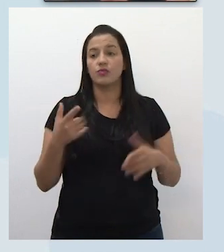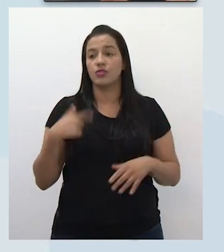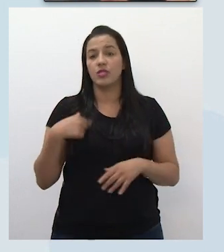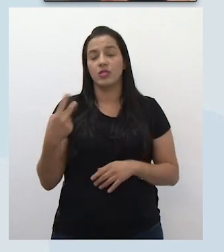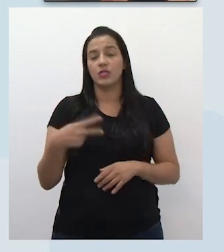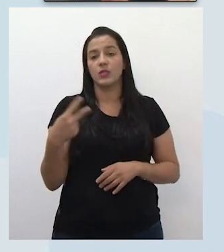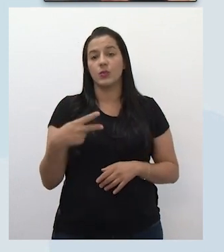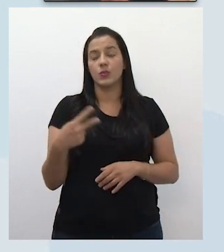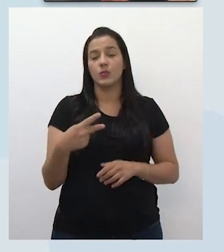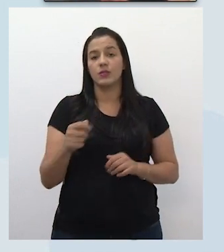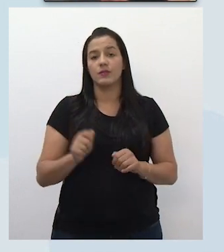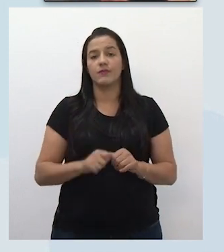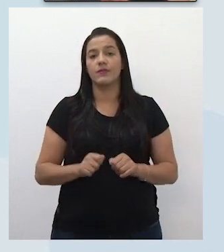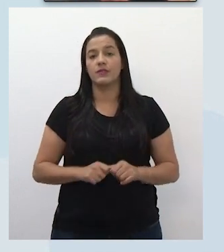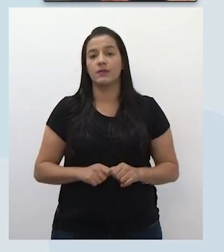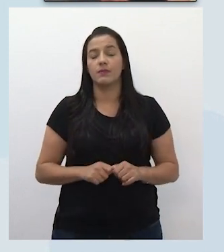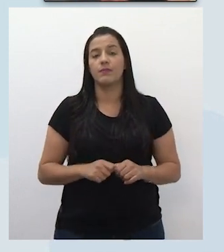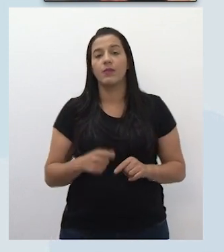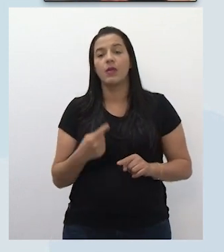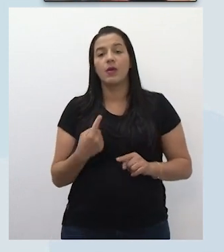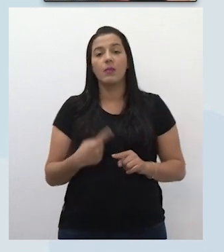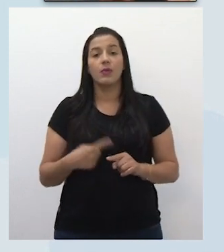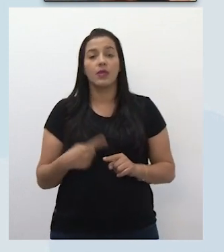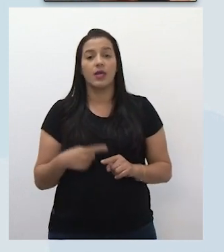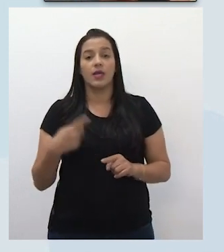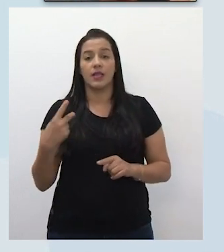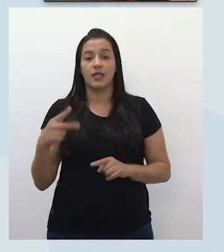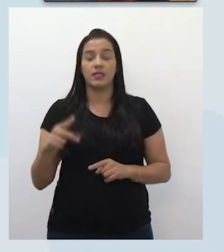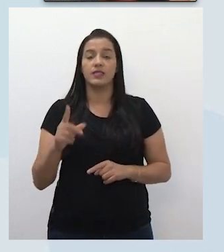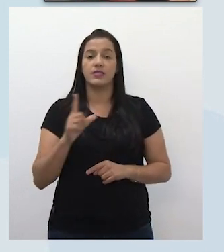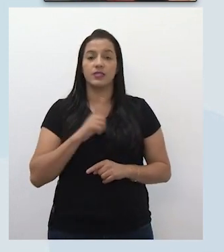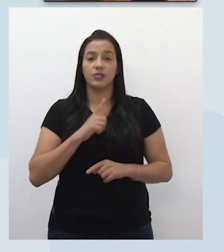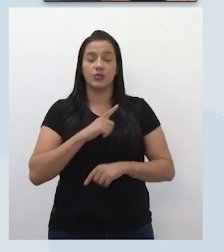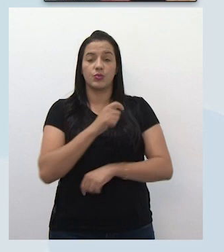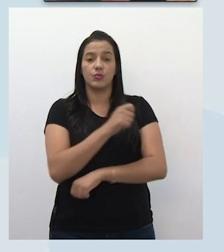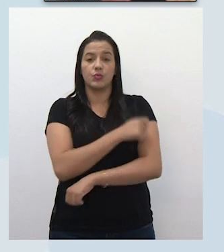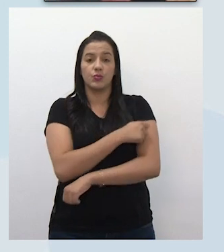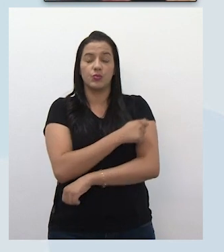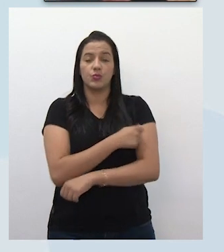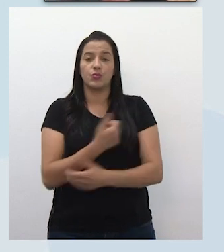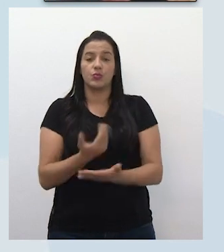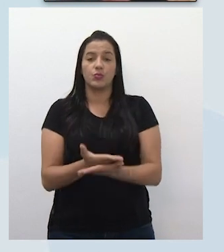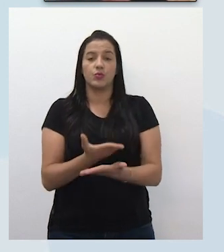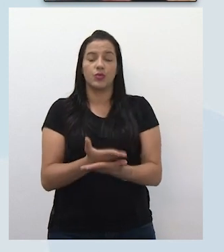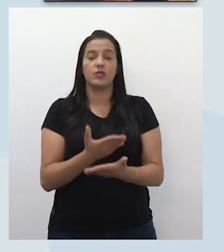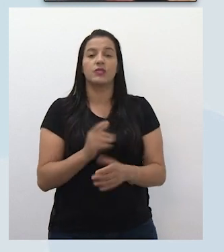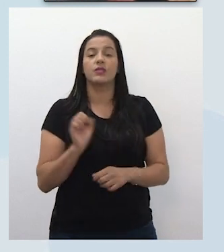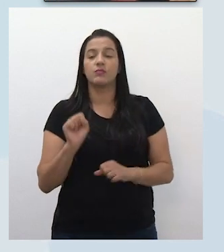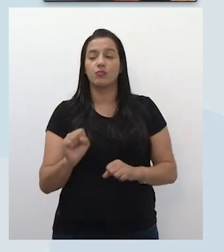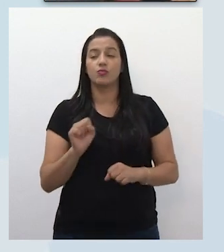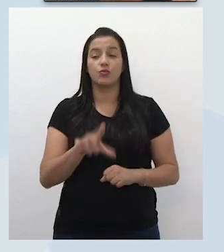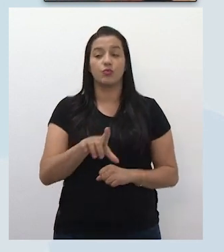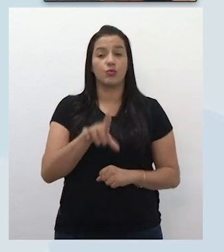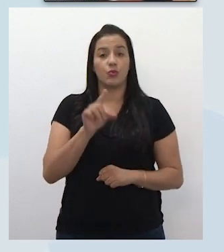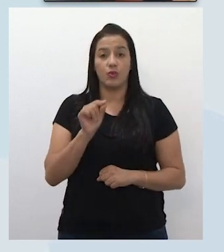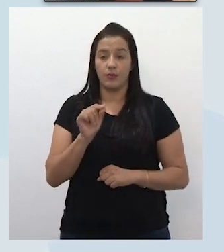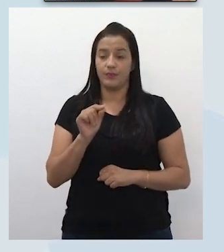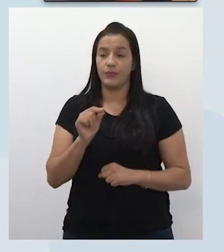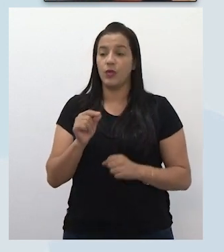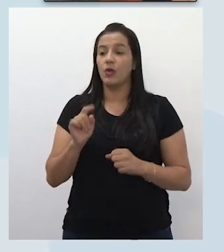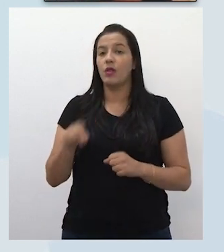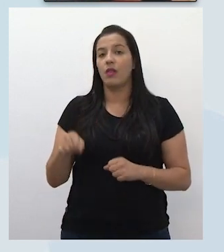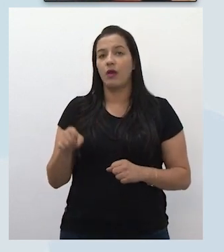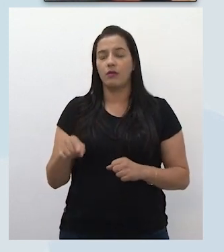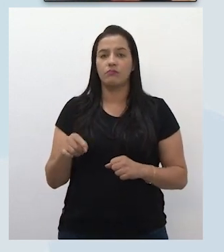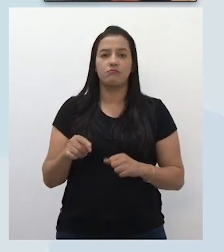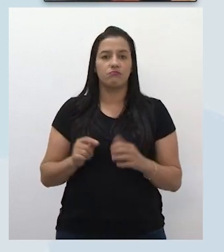tarefa, porque nela os estudantes tinham a chance de fazer uma escolha, né? Eles podiam escolher entre um teste muito